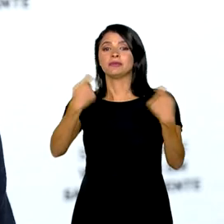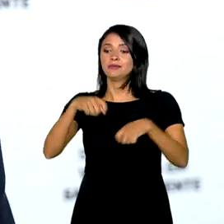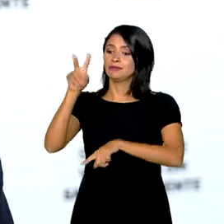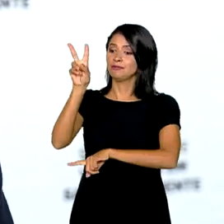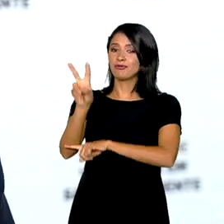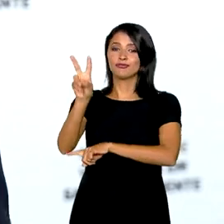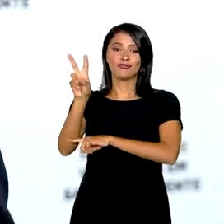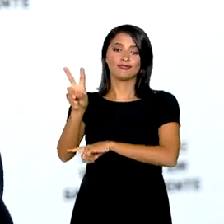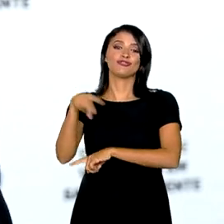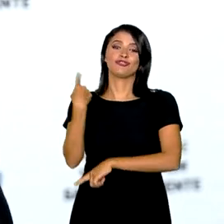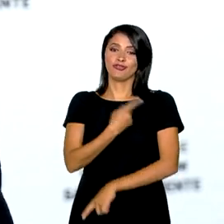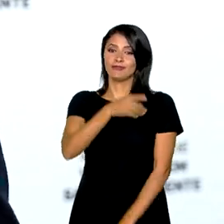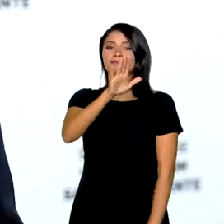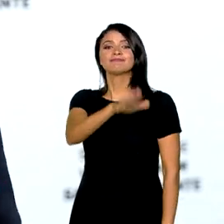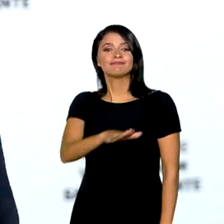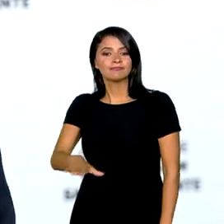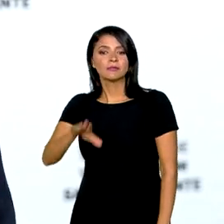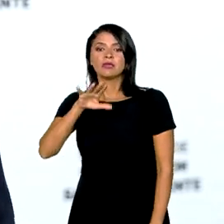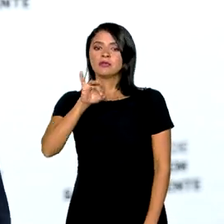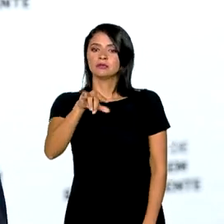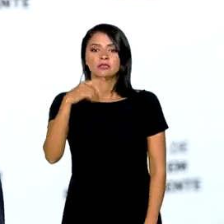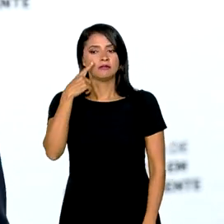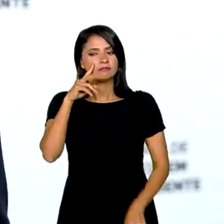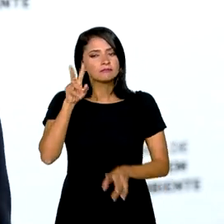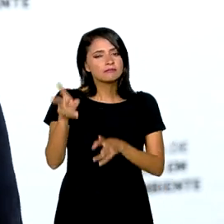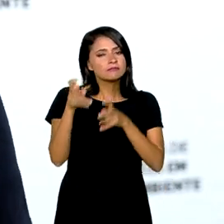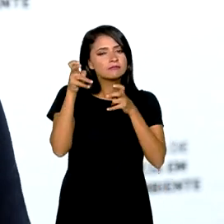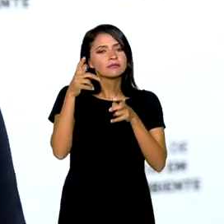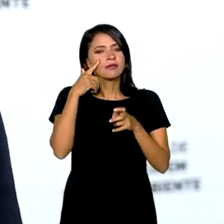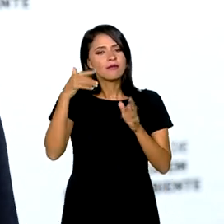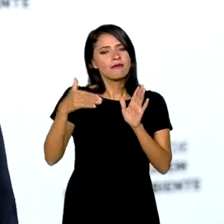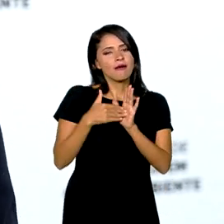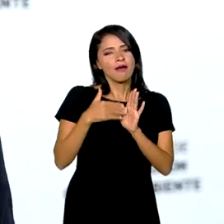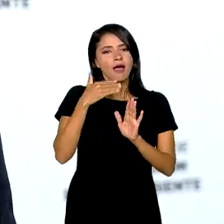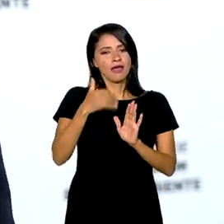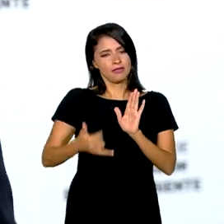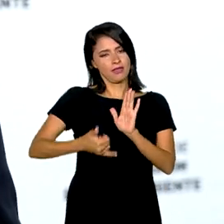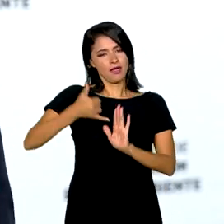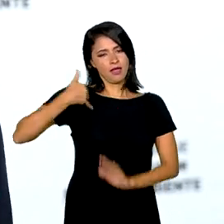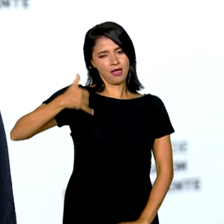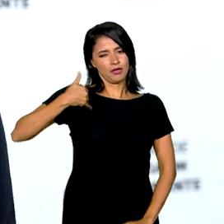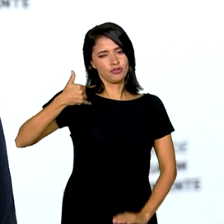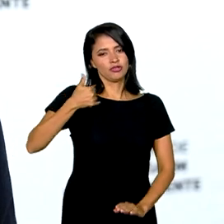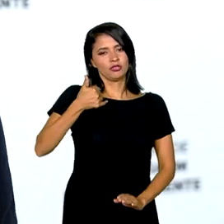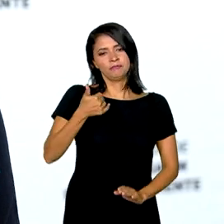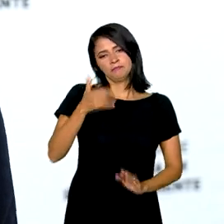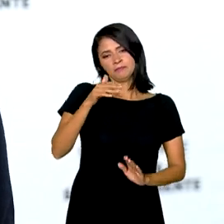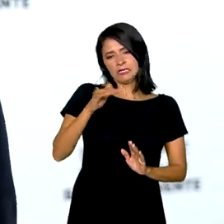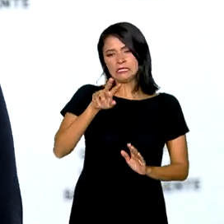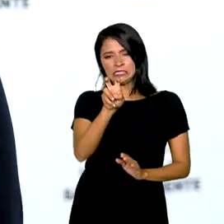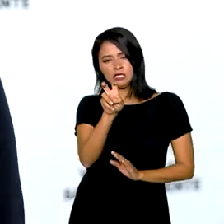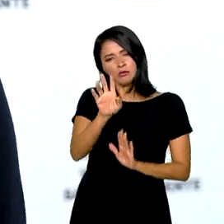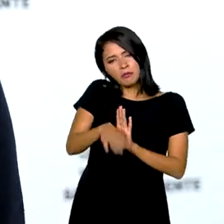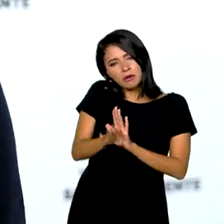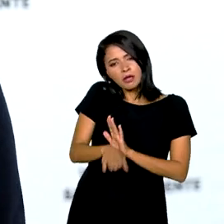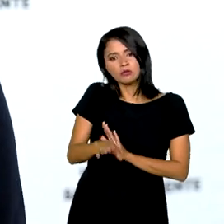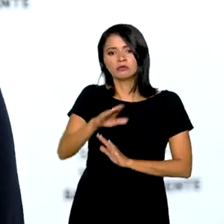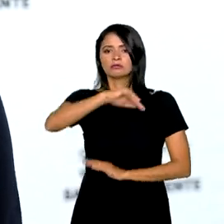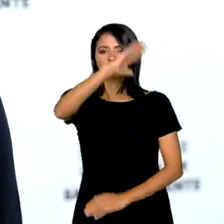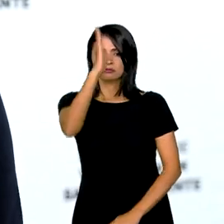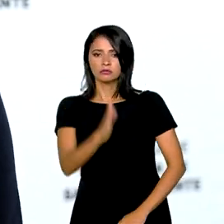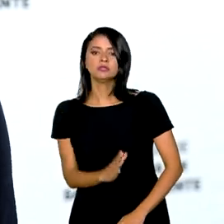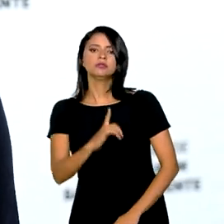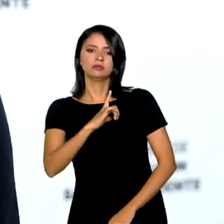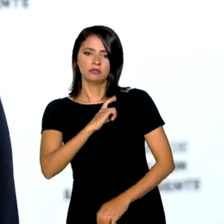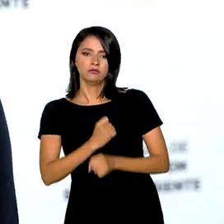proteger as nossas crianças. Se nós analisarmos até a faixa etária de menores de 5 anos, no Brasil nós